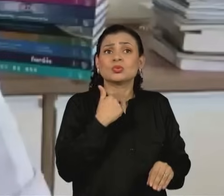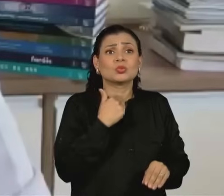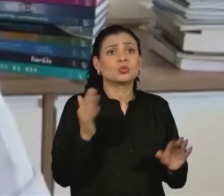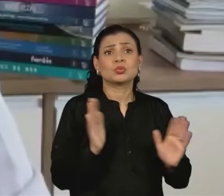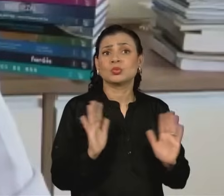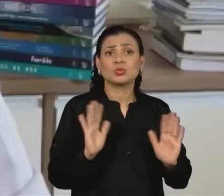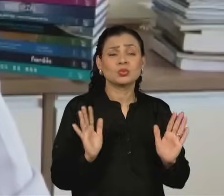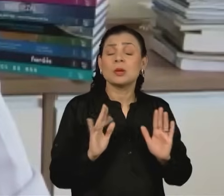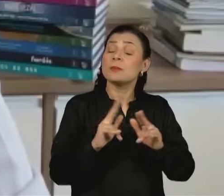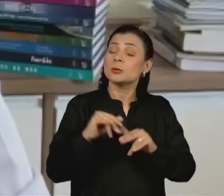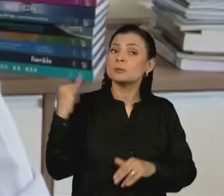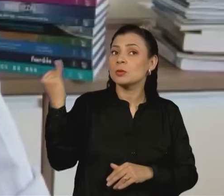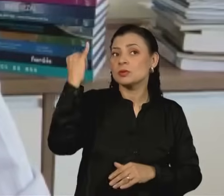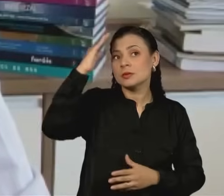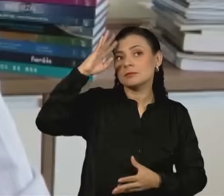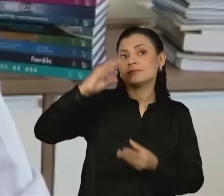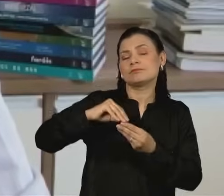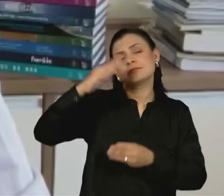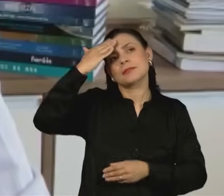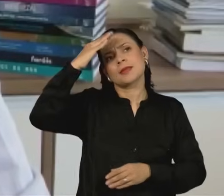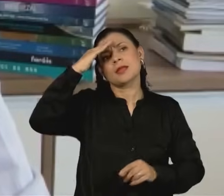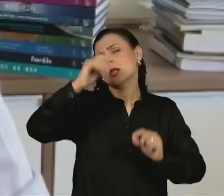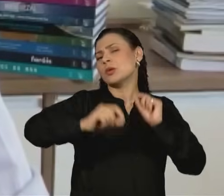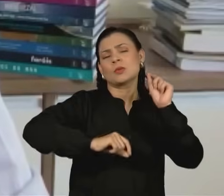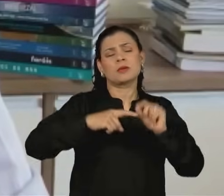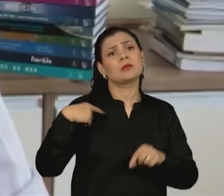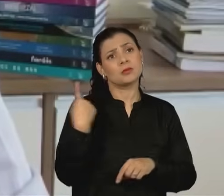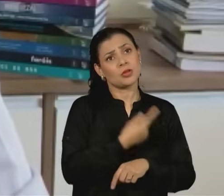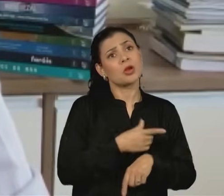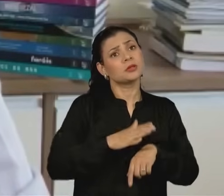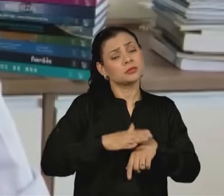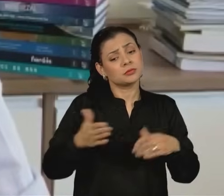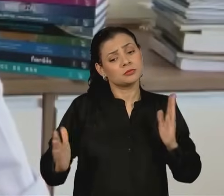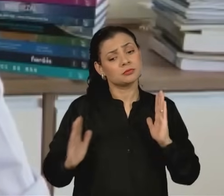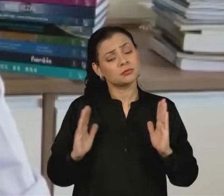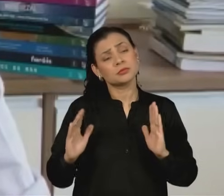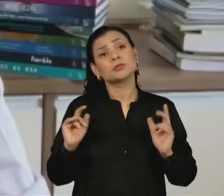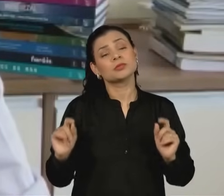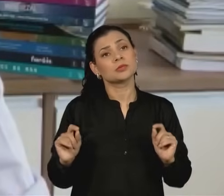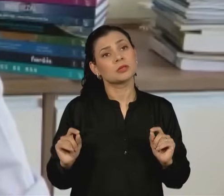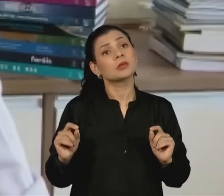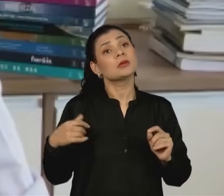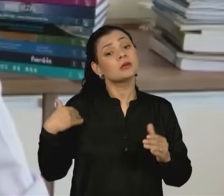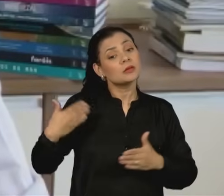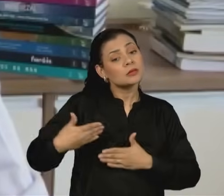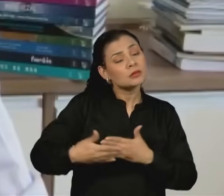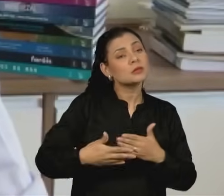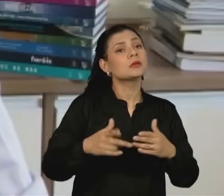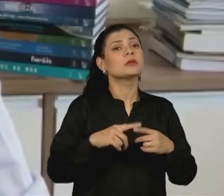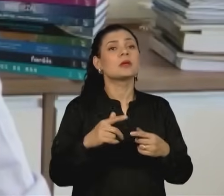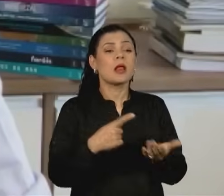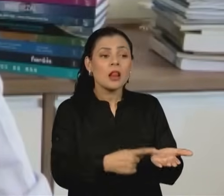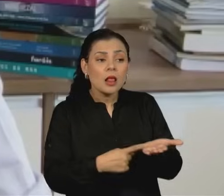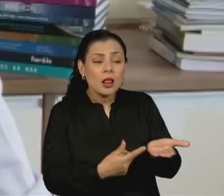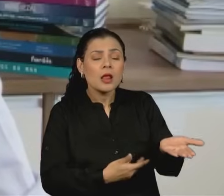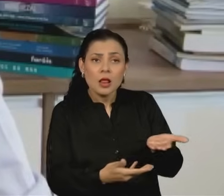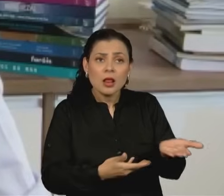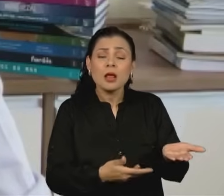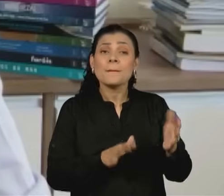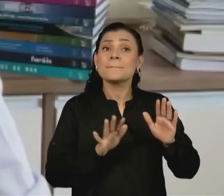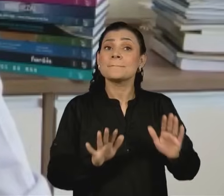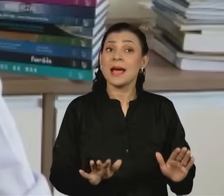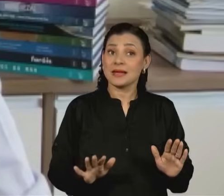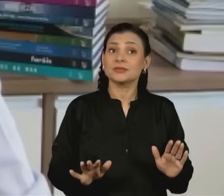a gente entenda que a gente tem um ganho, né, aqui nessa lei do mar, mas que teve que passar por algumas negociações, e